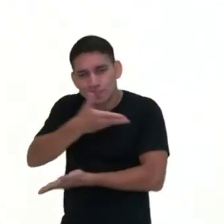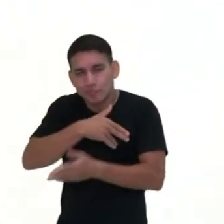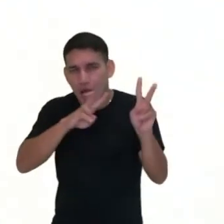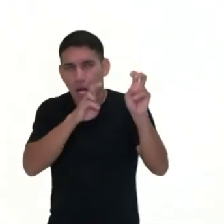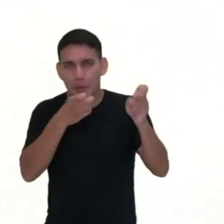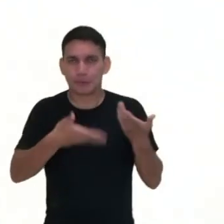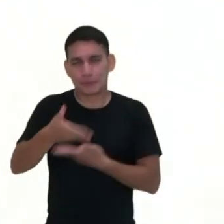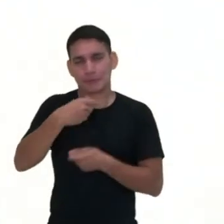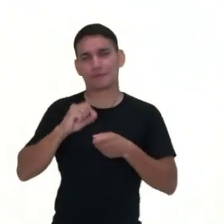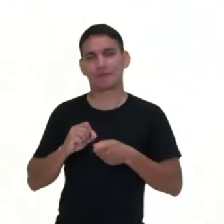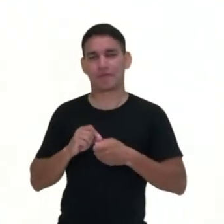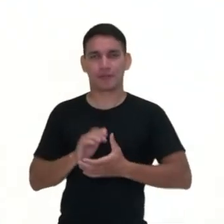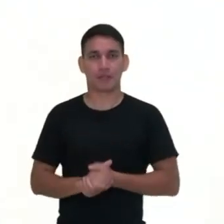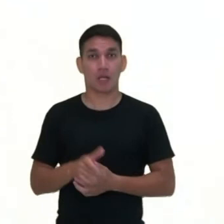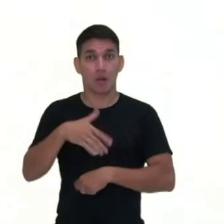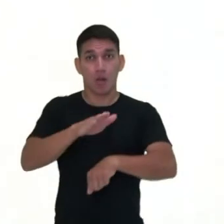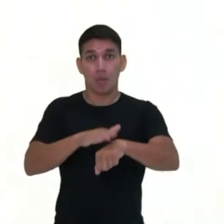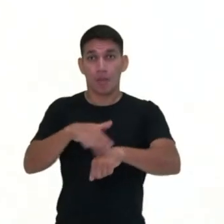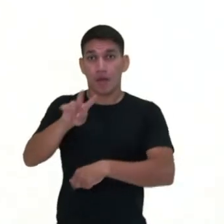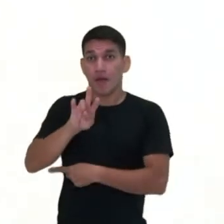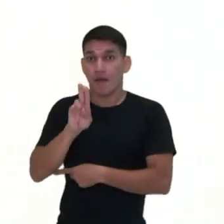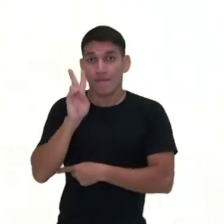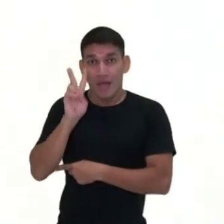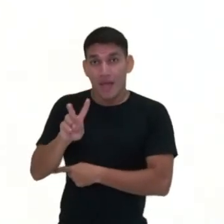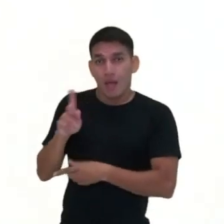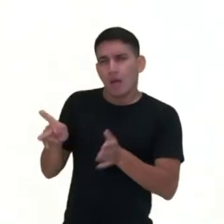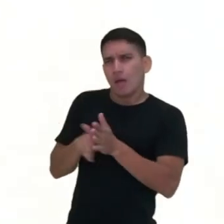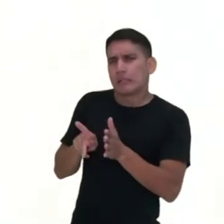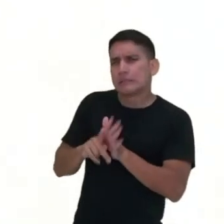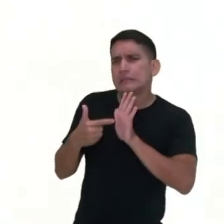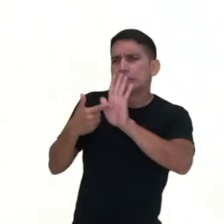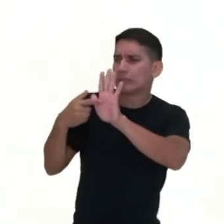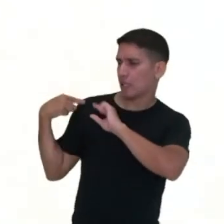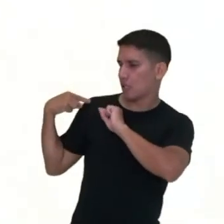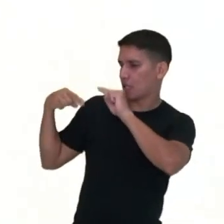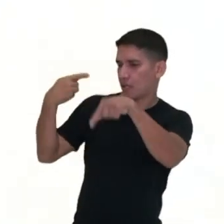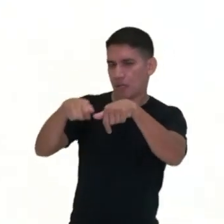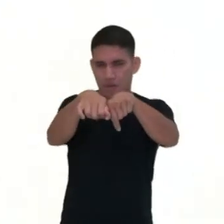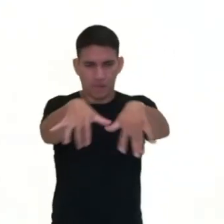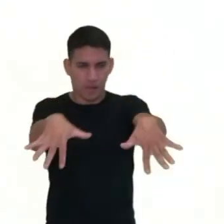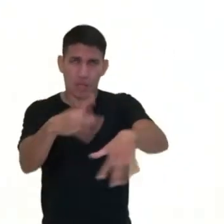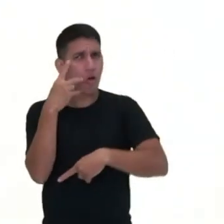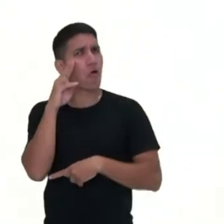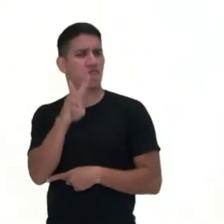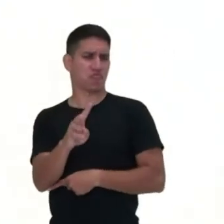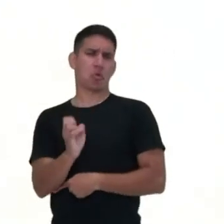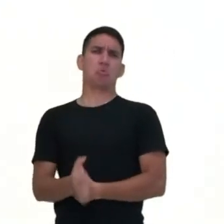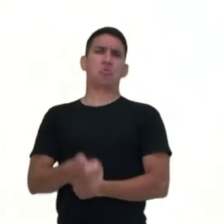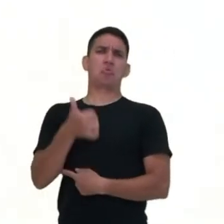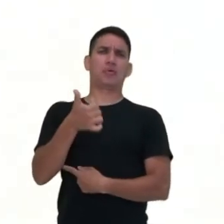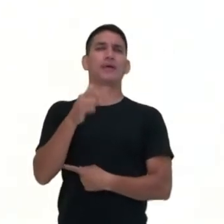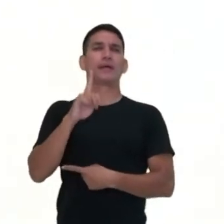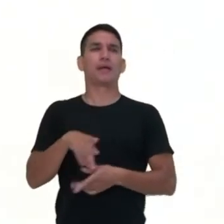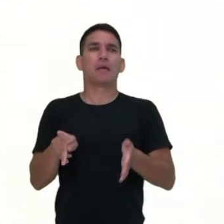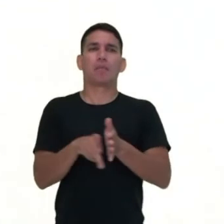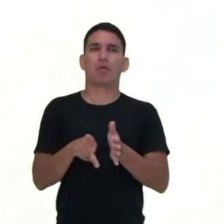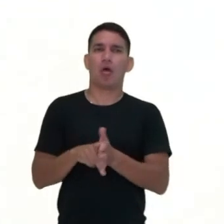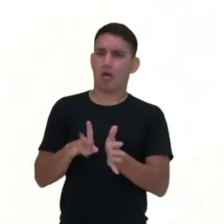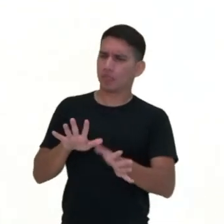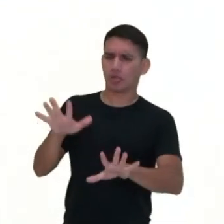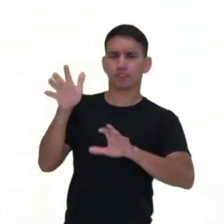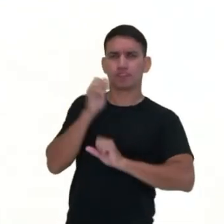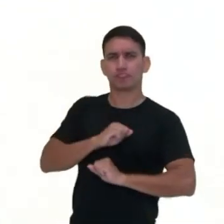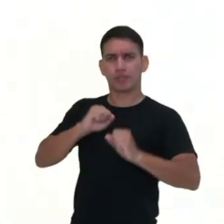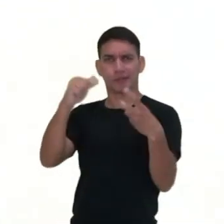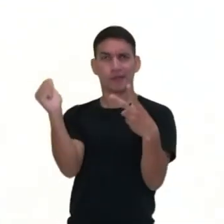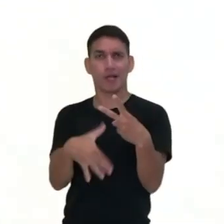vendo. Quando você vem e me traz um heredograma, eu vejo que está tudo bem. A herança é recessiva porque não